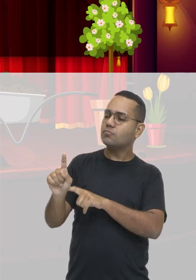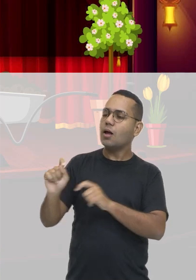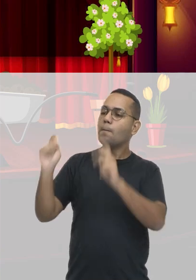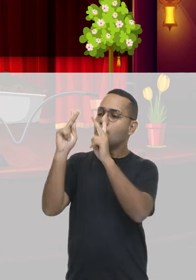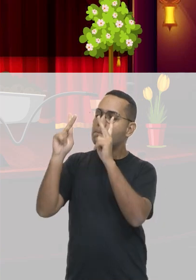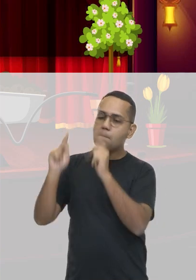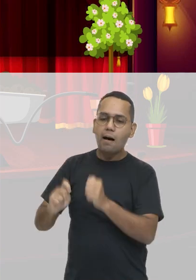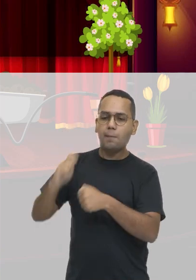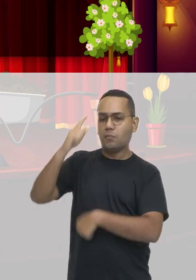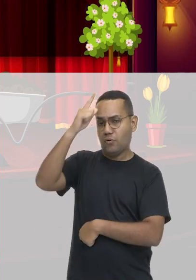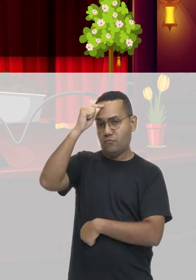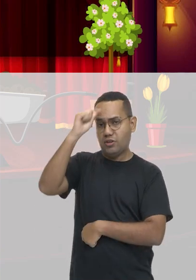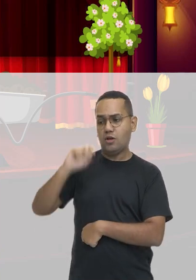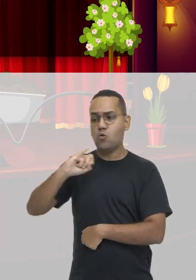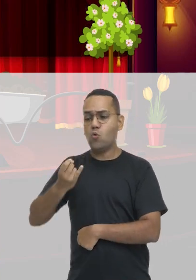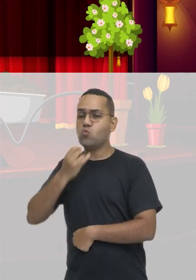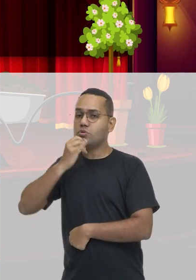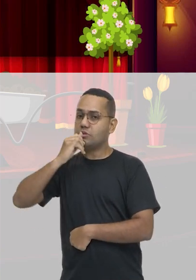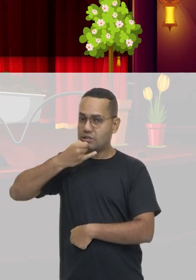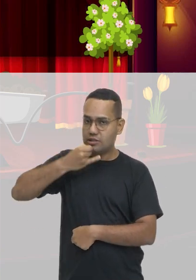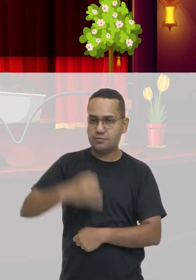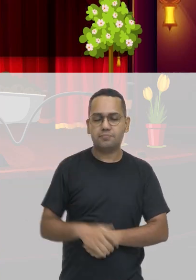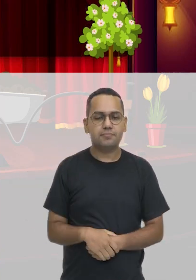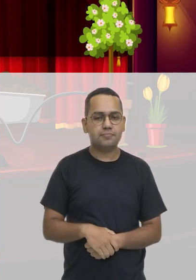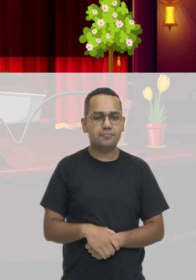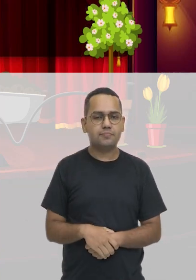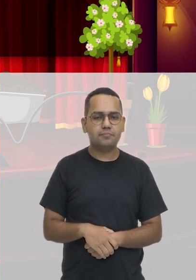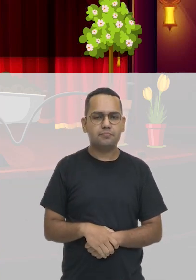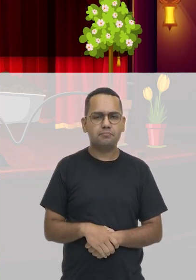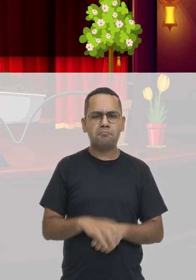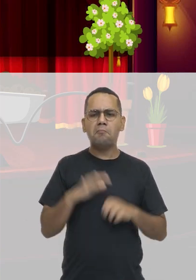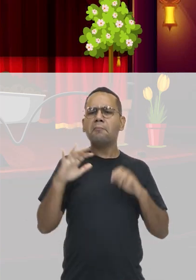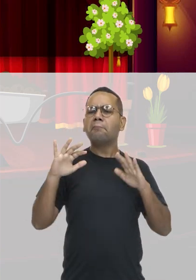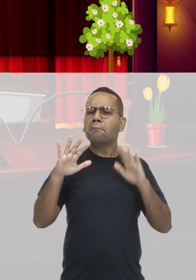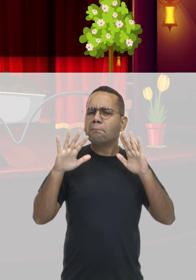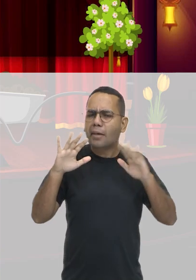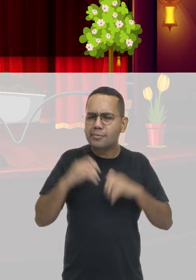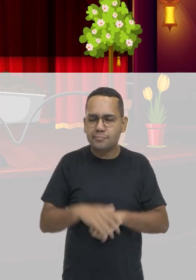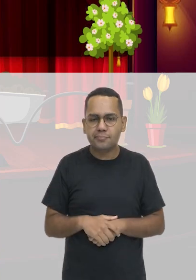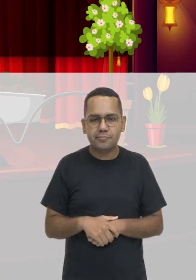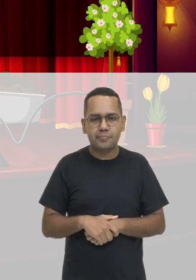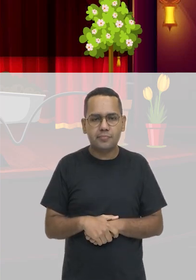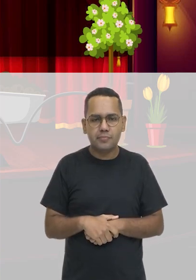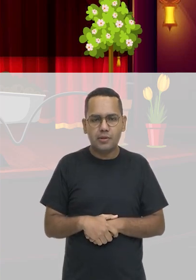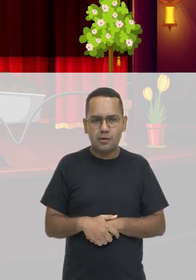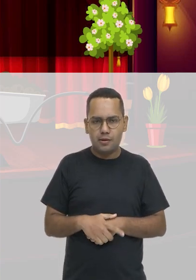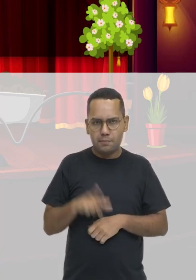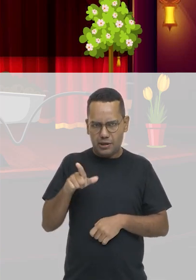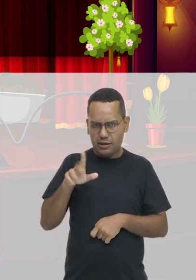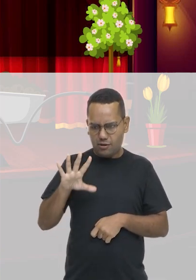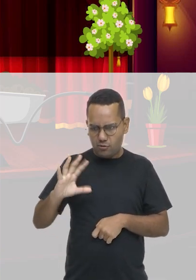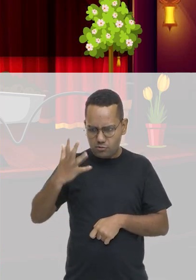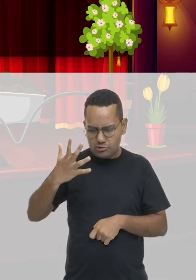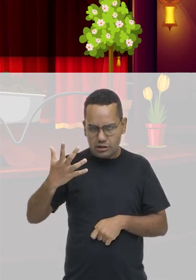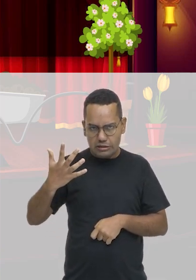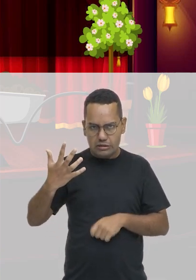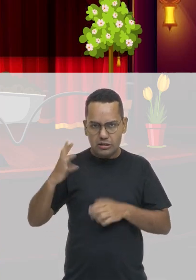ou tristeza, certo? Para que isso aconteça, essa iluminação, tudo tem que estar